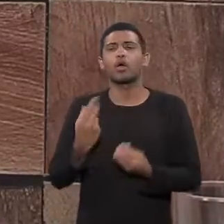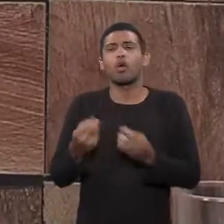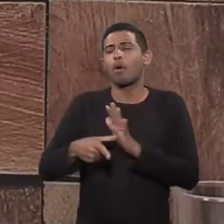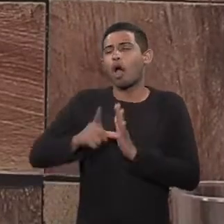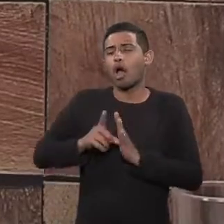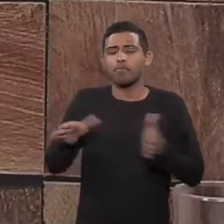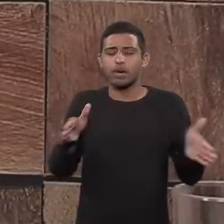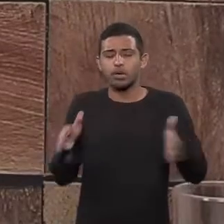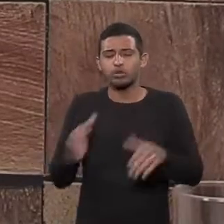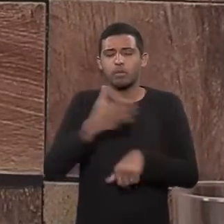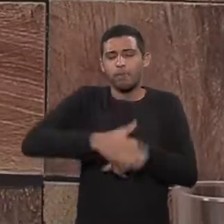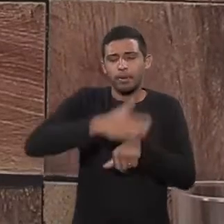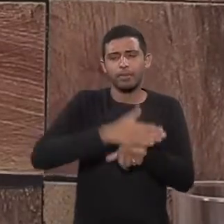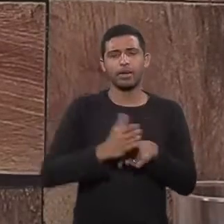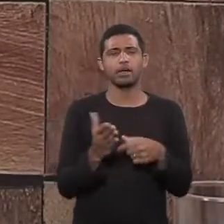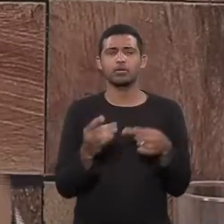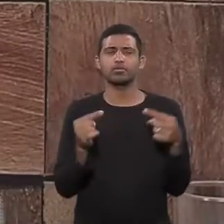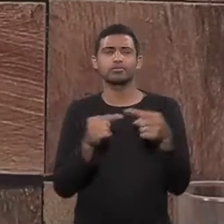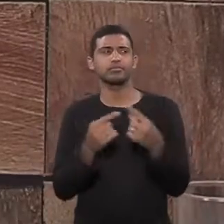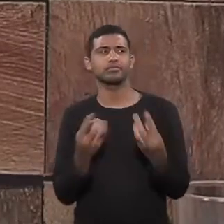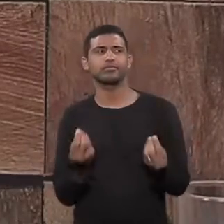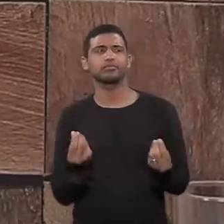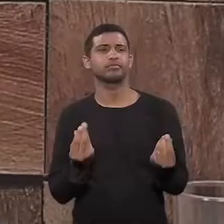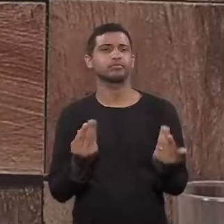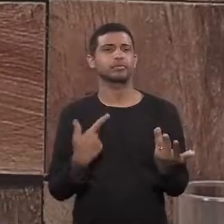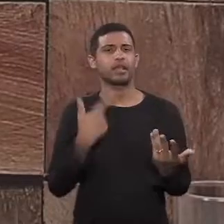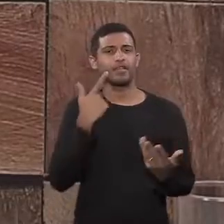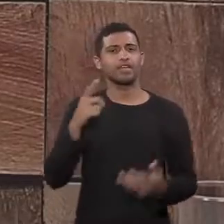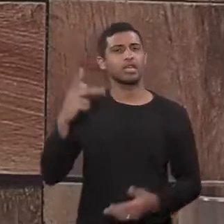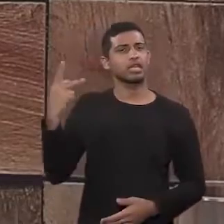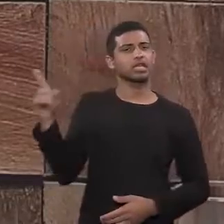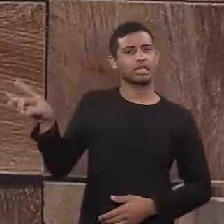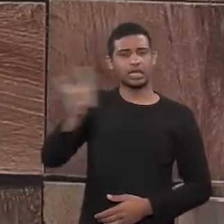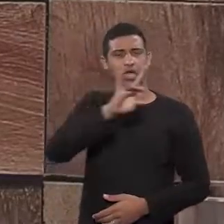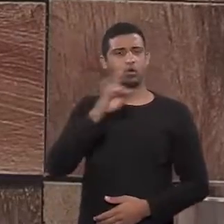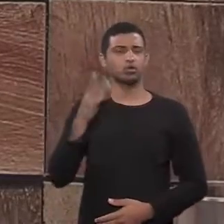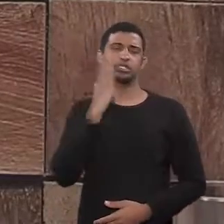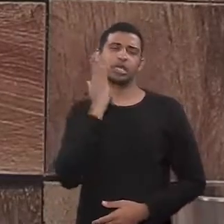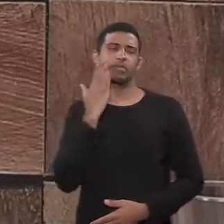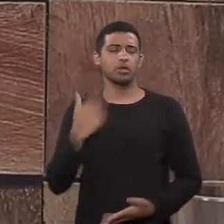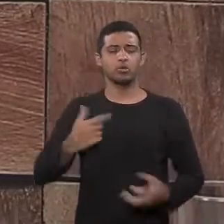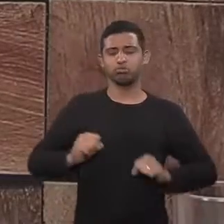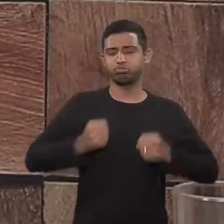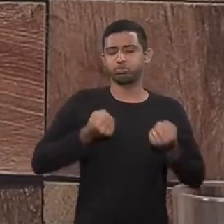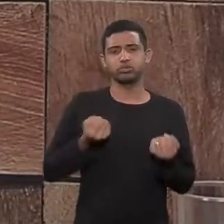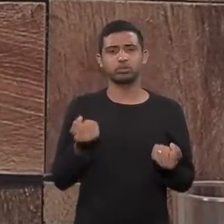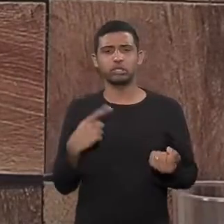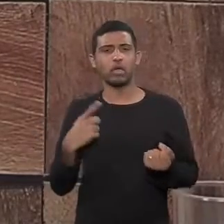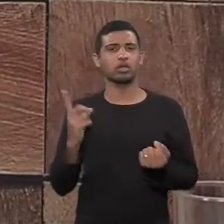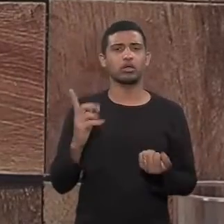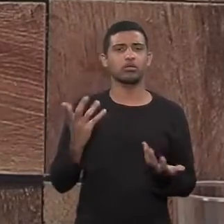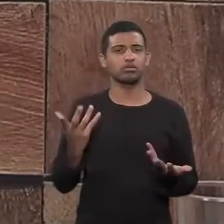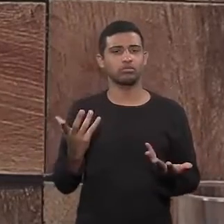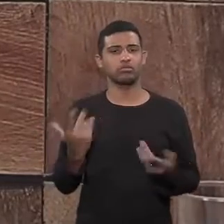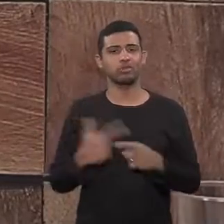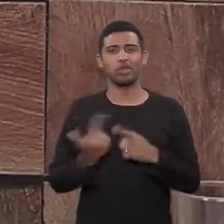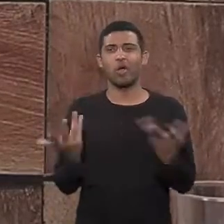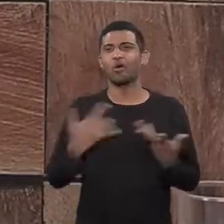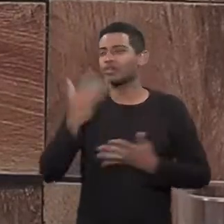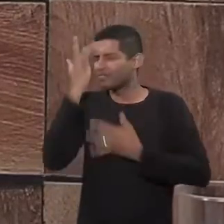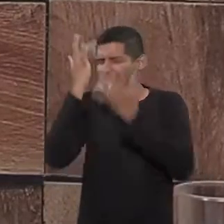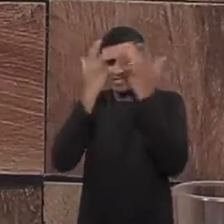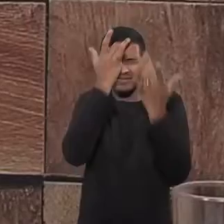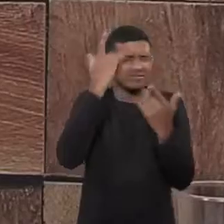de preparo, eu acho que ainda varia de acordo com a predisposição de cada um, né? Porque hoje, apesar de